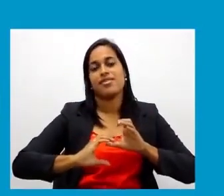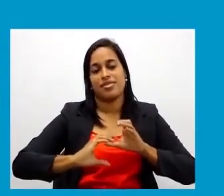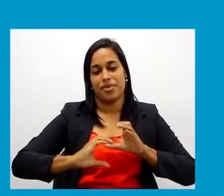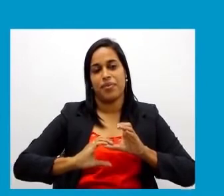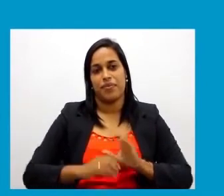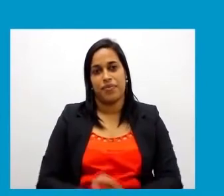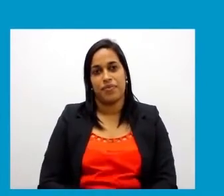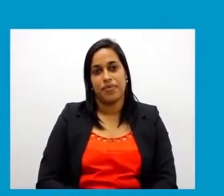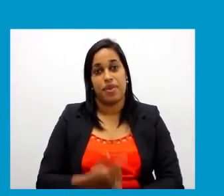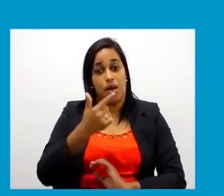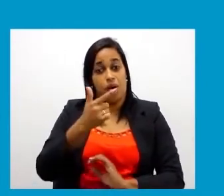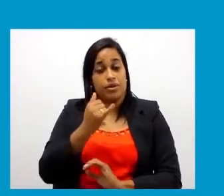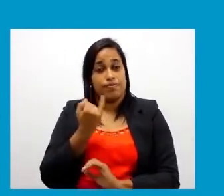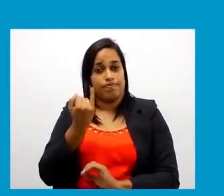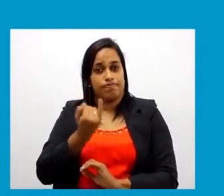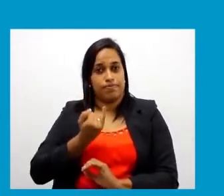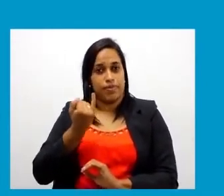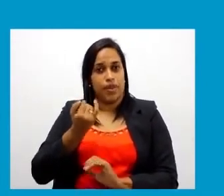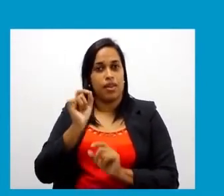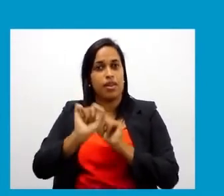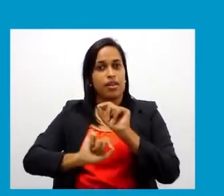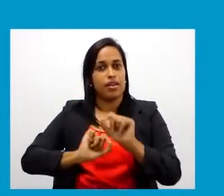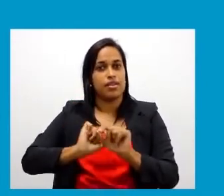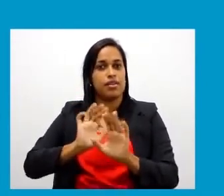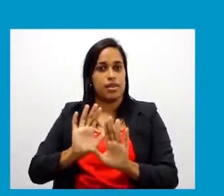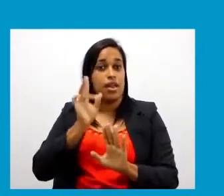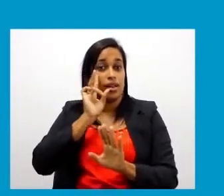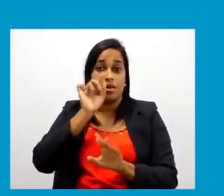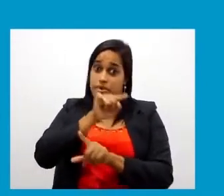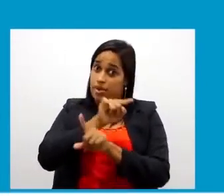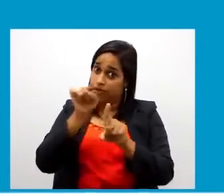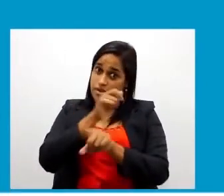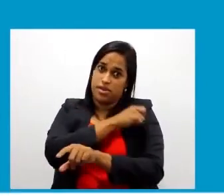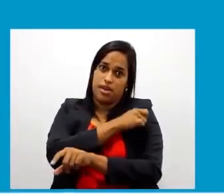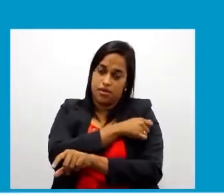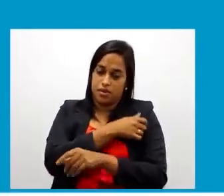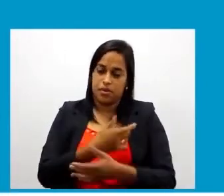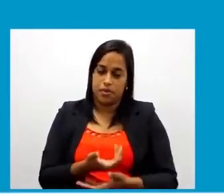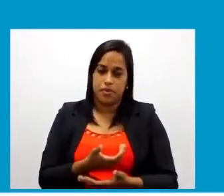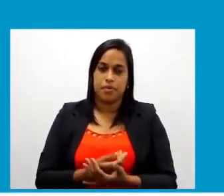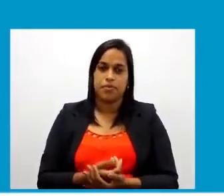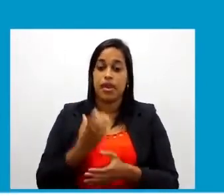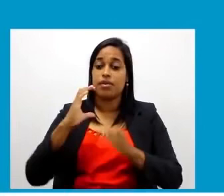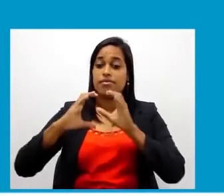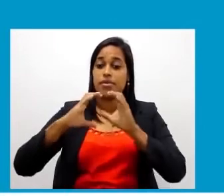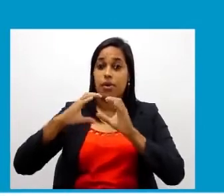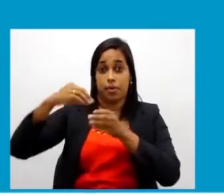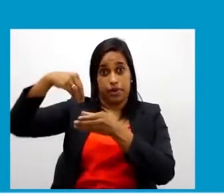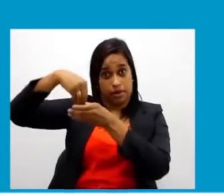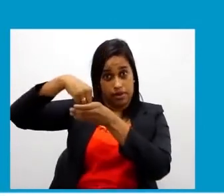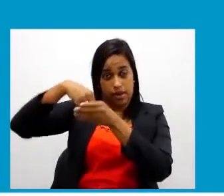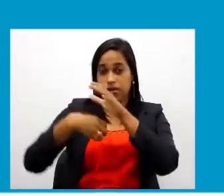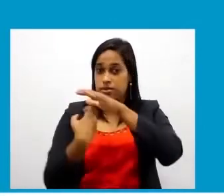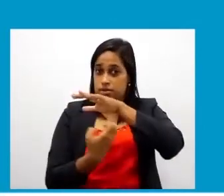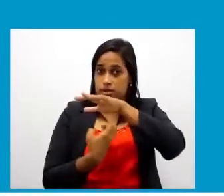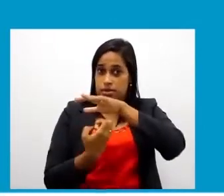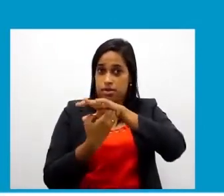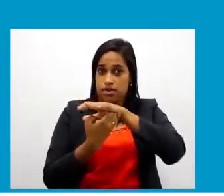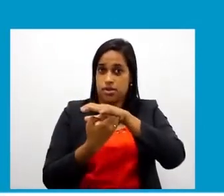entre departamentos. Um outro ponto importante que eu quero lembrar você é que a comunicação interna